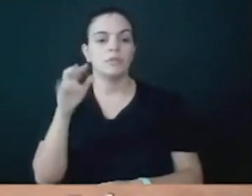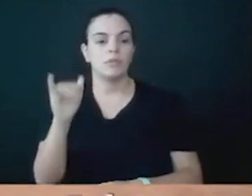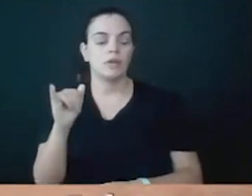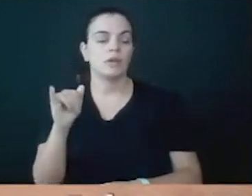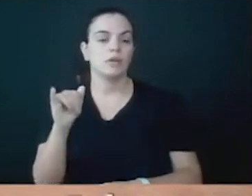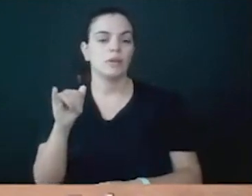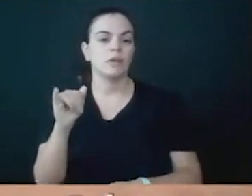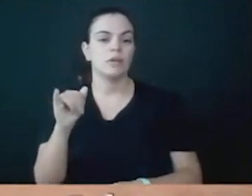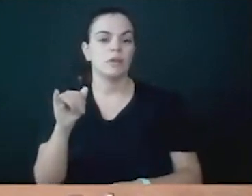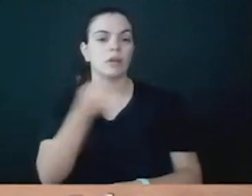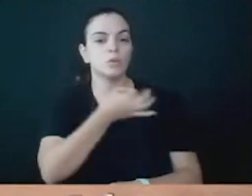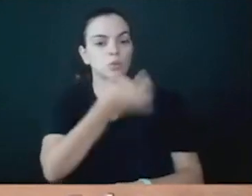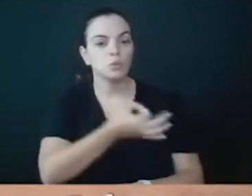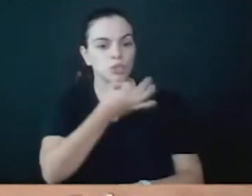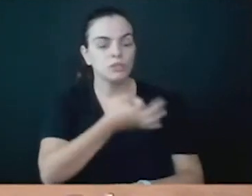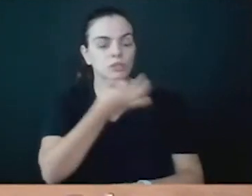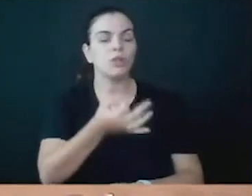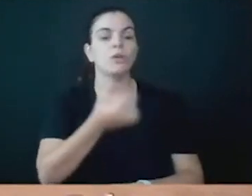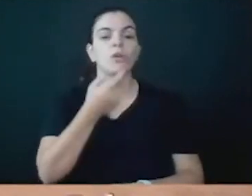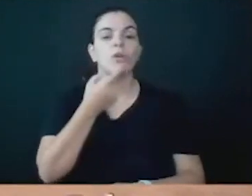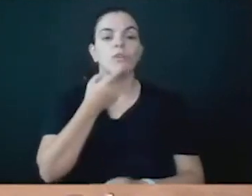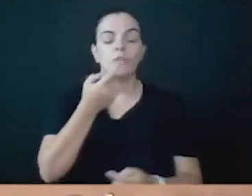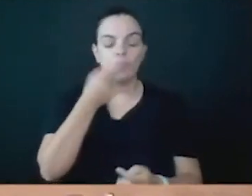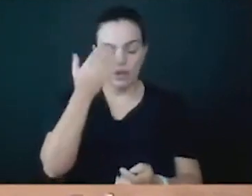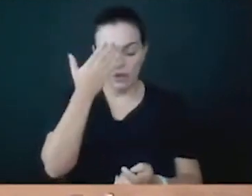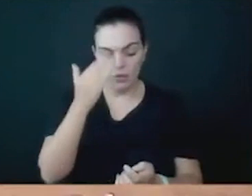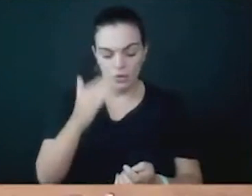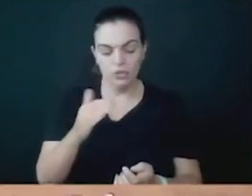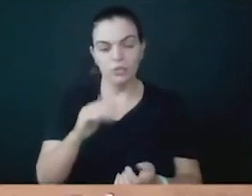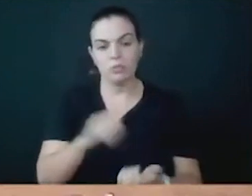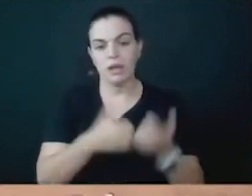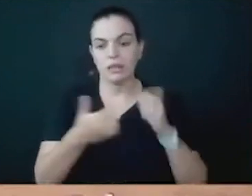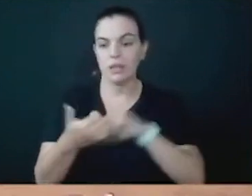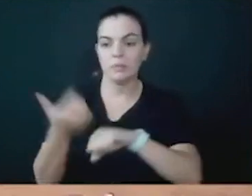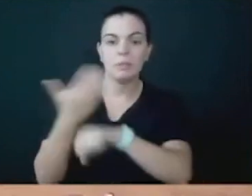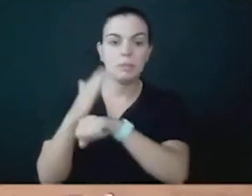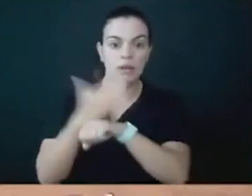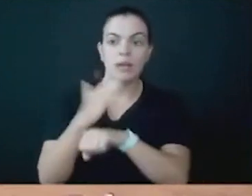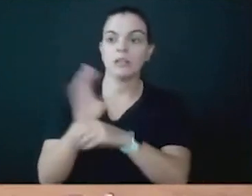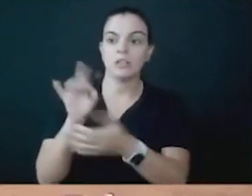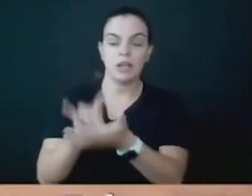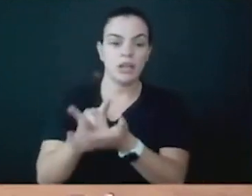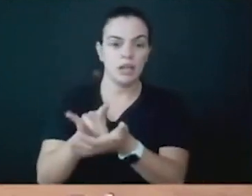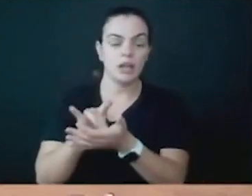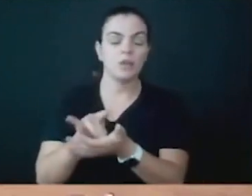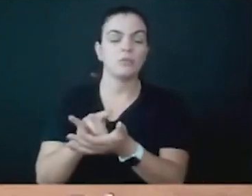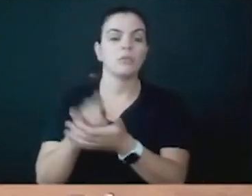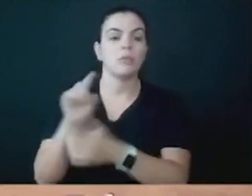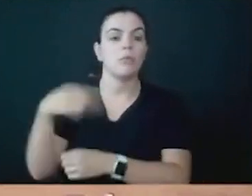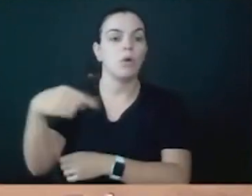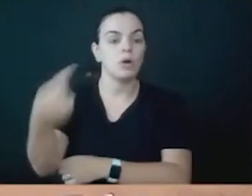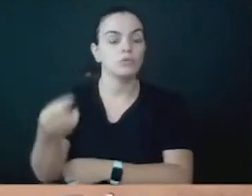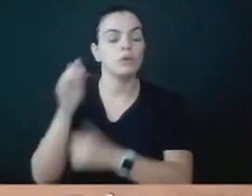as sugestões do Fala Curitiba, eles transformam em ação. Se nós pudermos trazer nas próximas apresentações de relatórios,